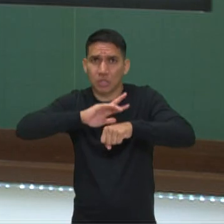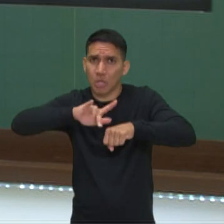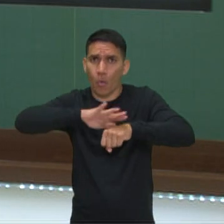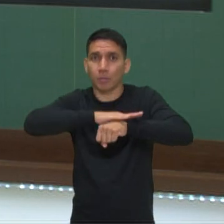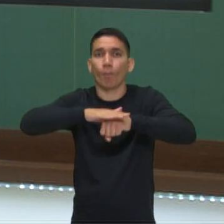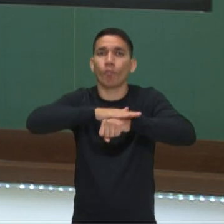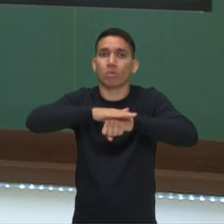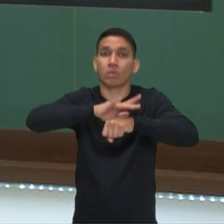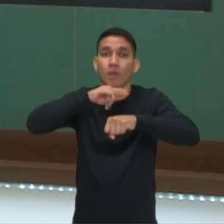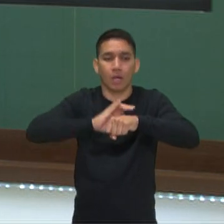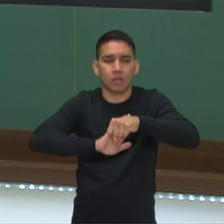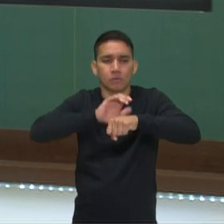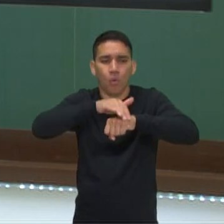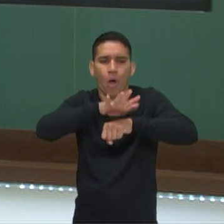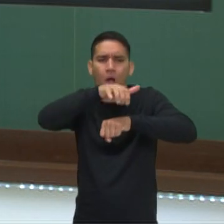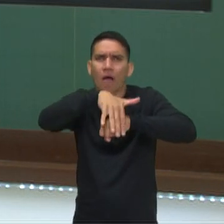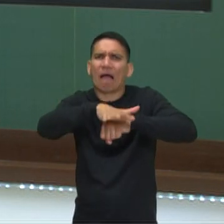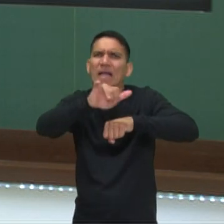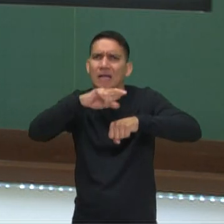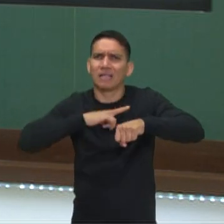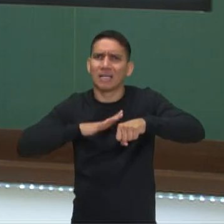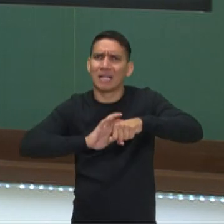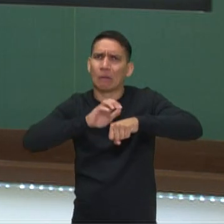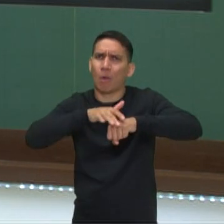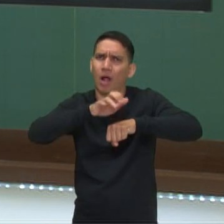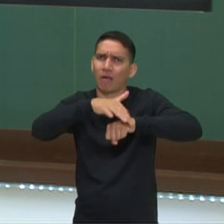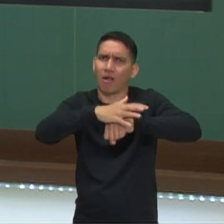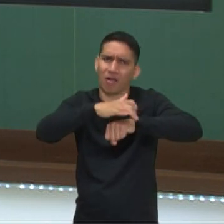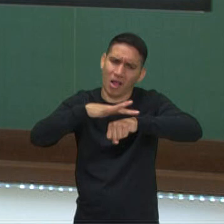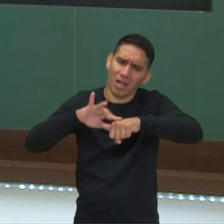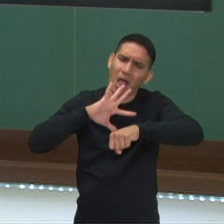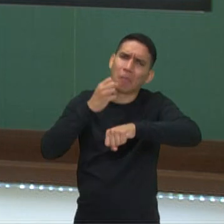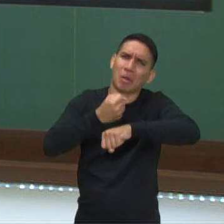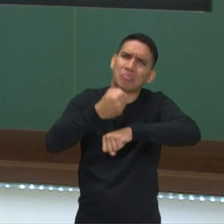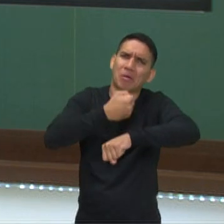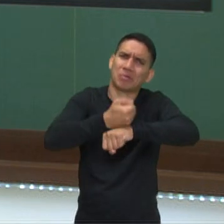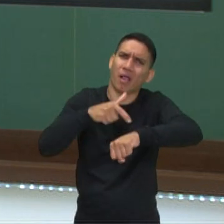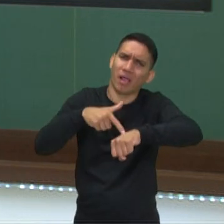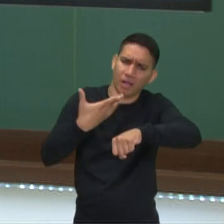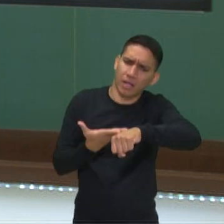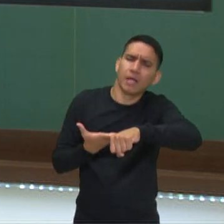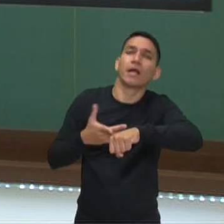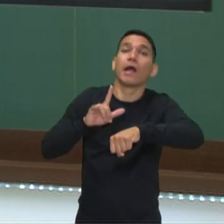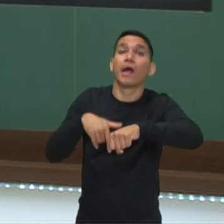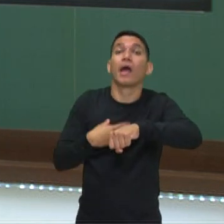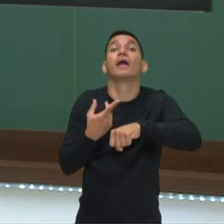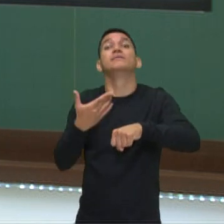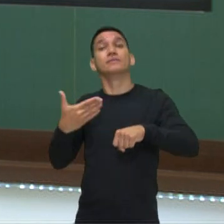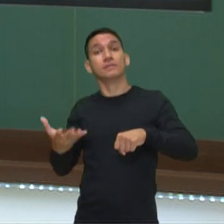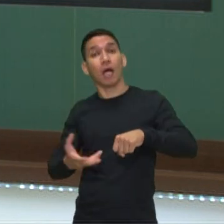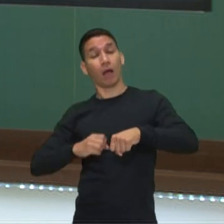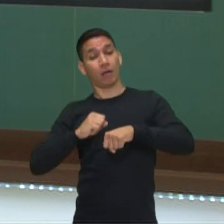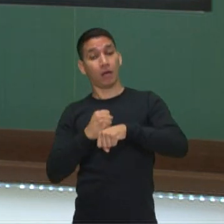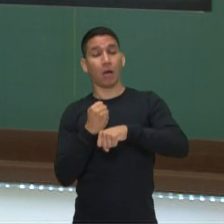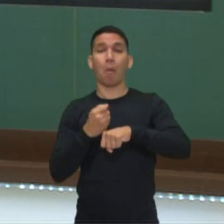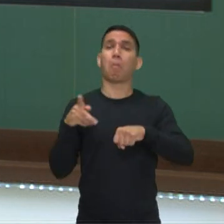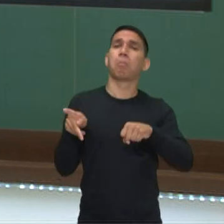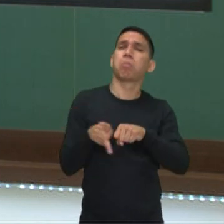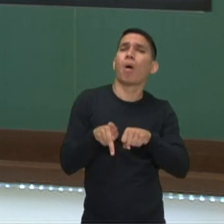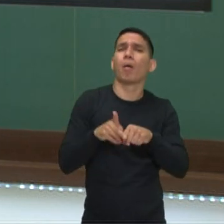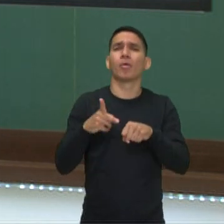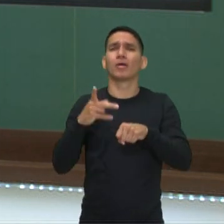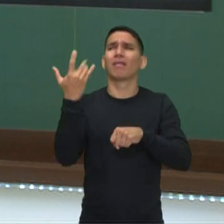ela apresenta ondulações, marcas. Ou seja, as intempéries da natureza,